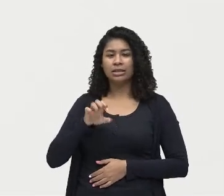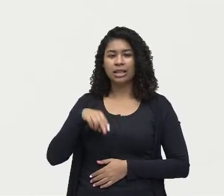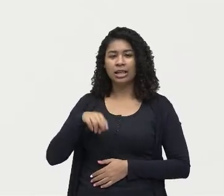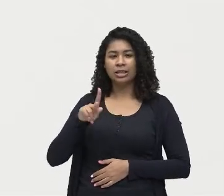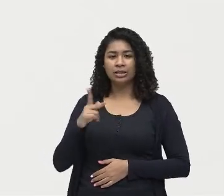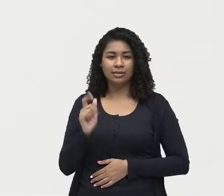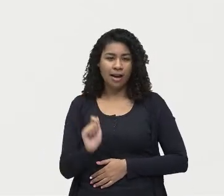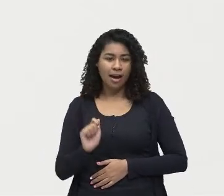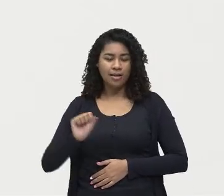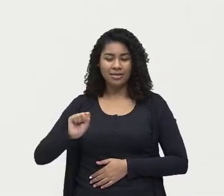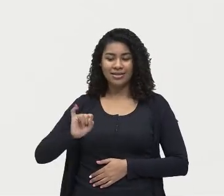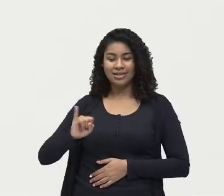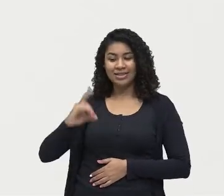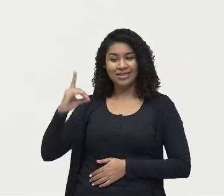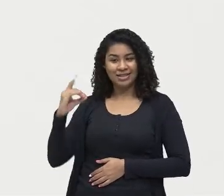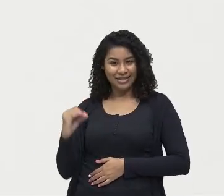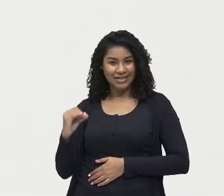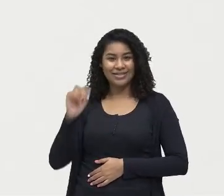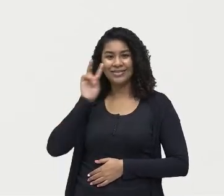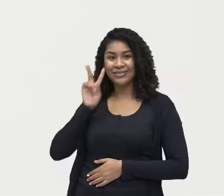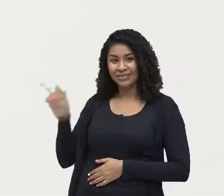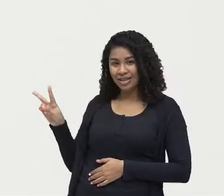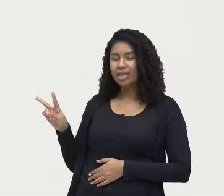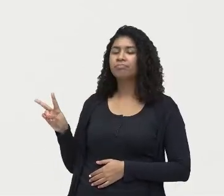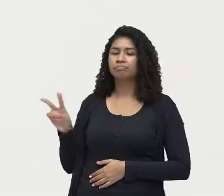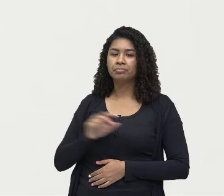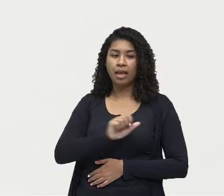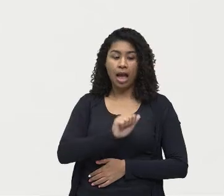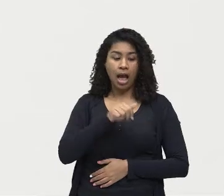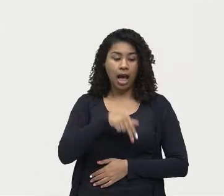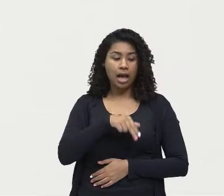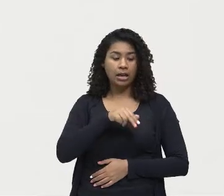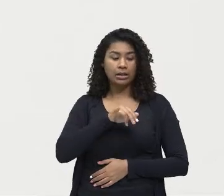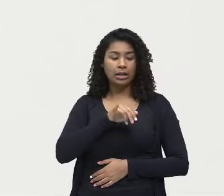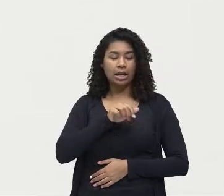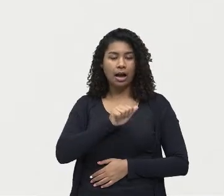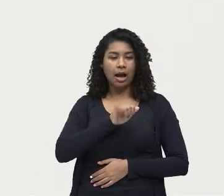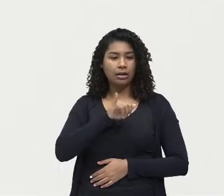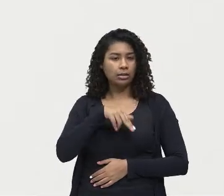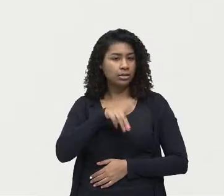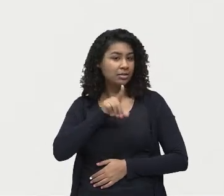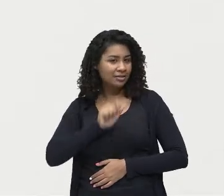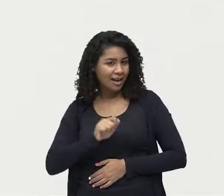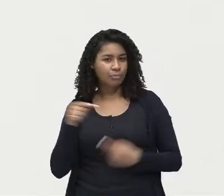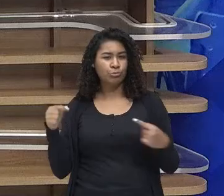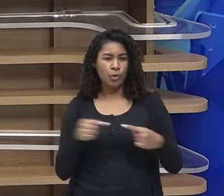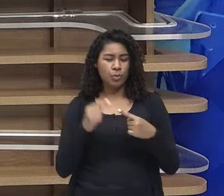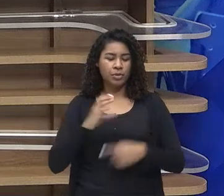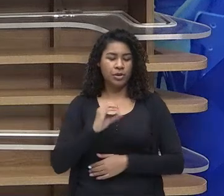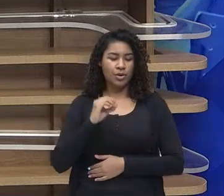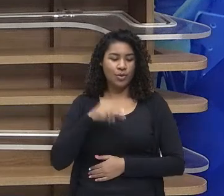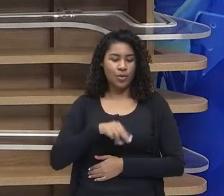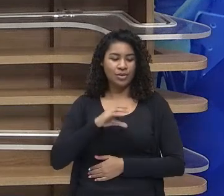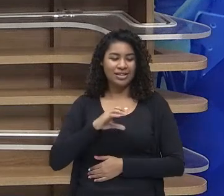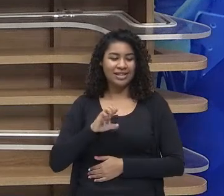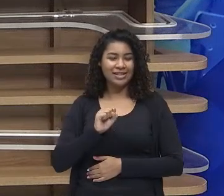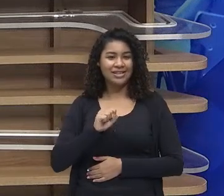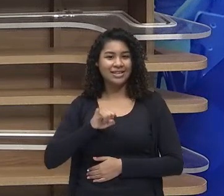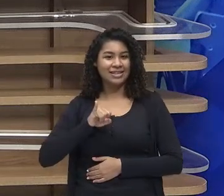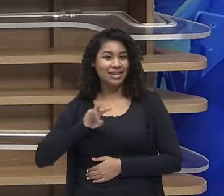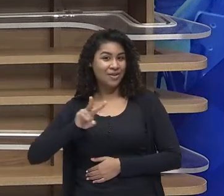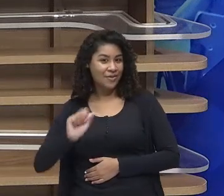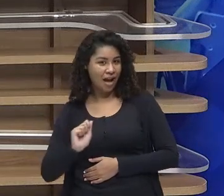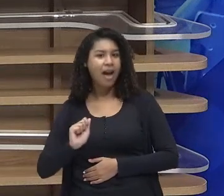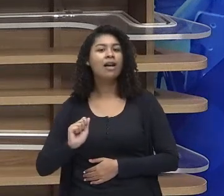sido um ótimo estrategista. Então, o ainda que é uma estrutura de concessiva, concessividade, e quando